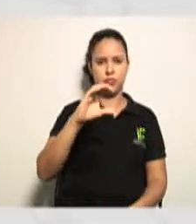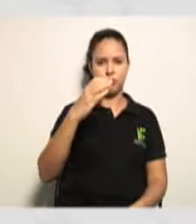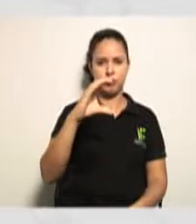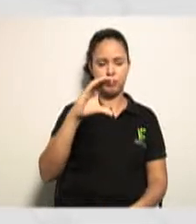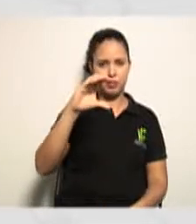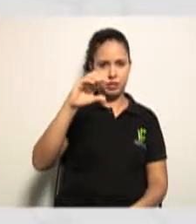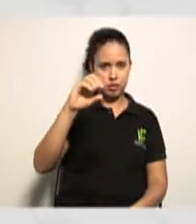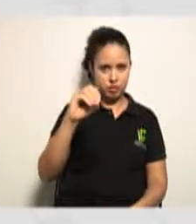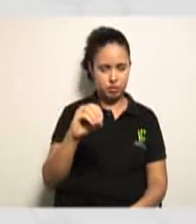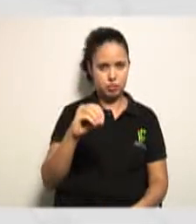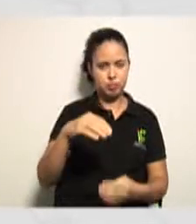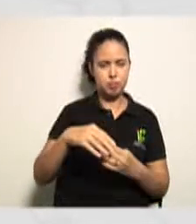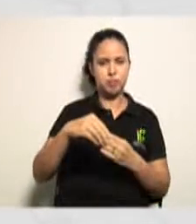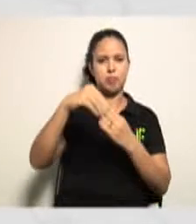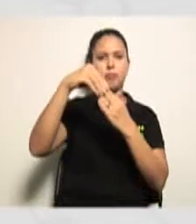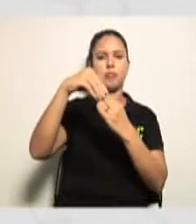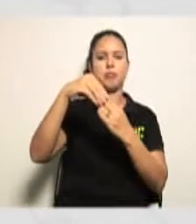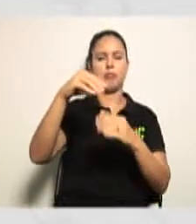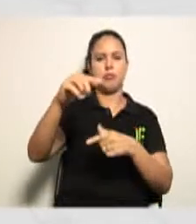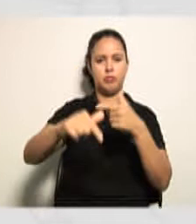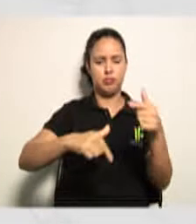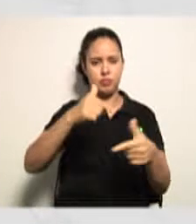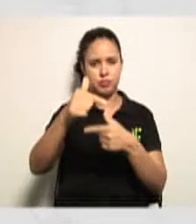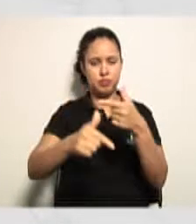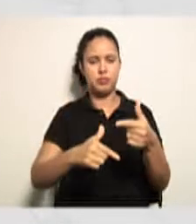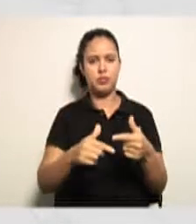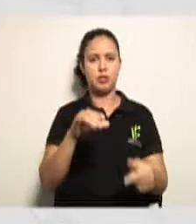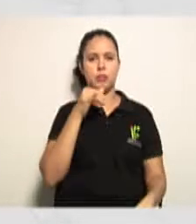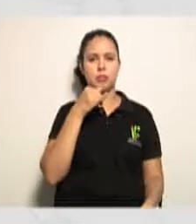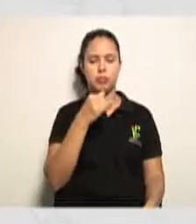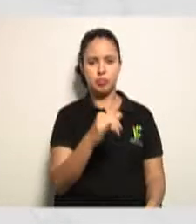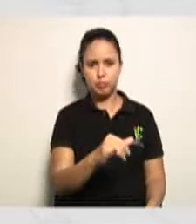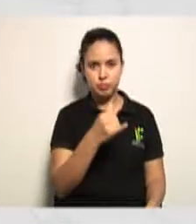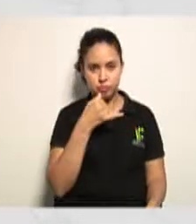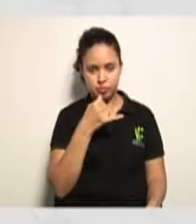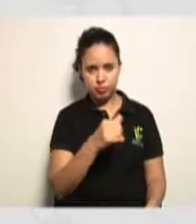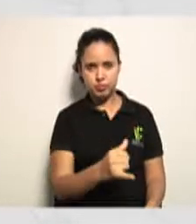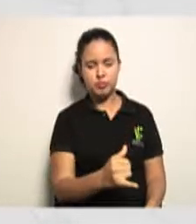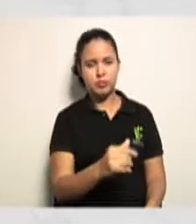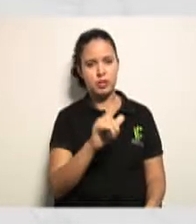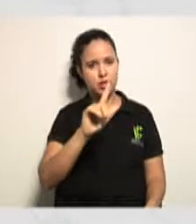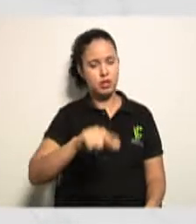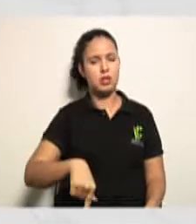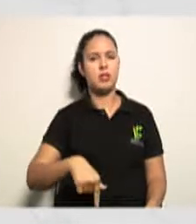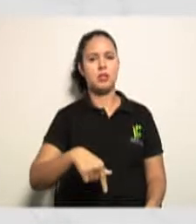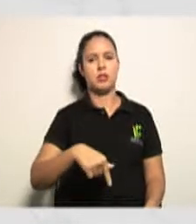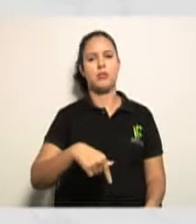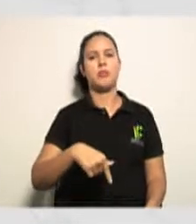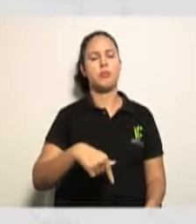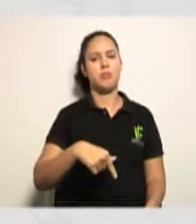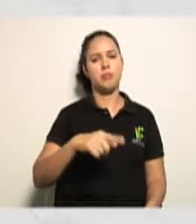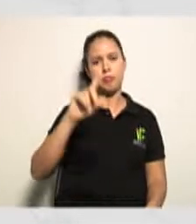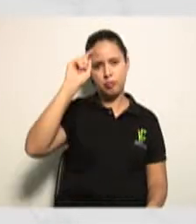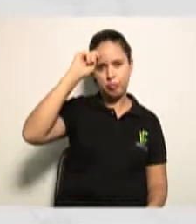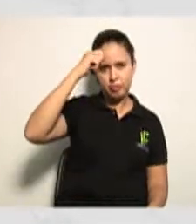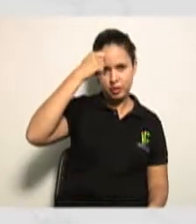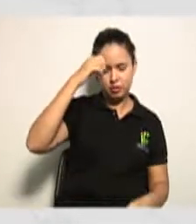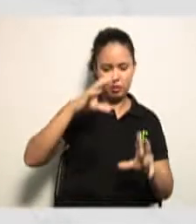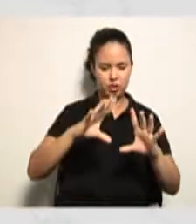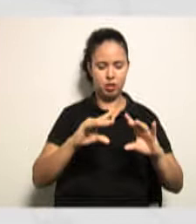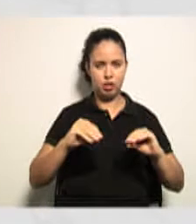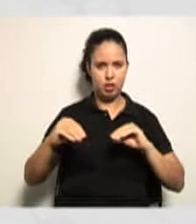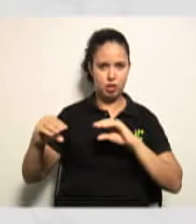de matéria-prima. E a fonte de energia foi a eletricidade derivadas do petróleo, que já facilitava a produção, já